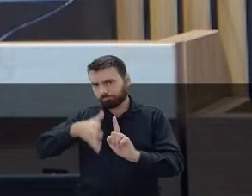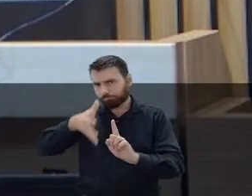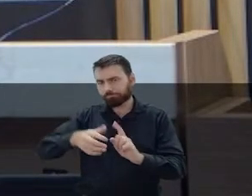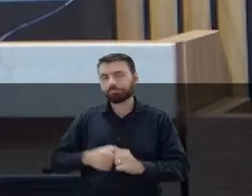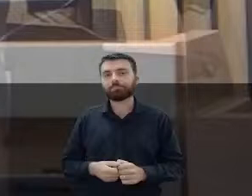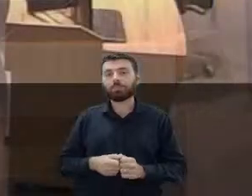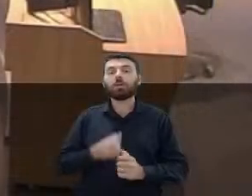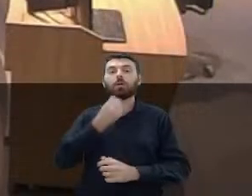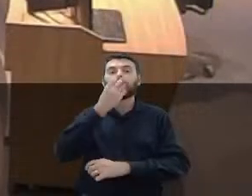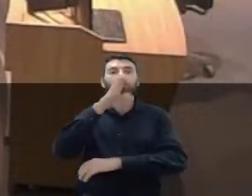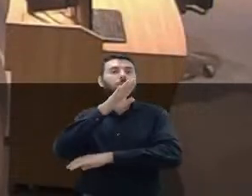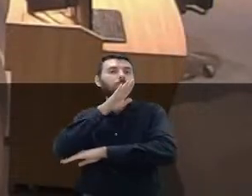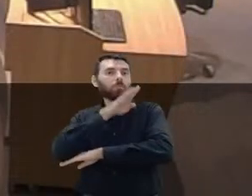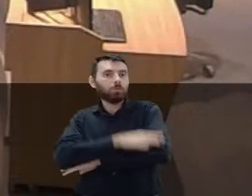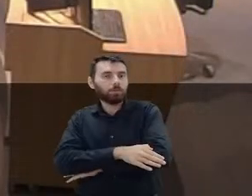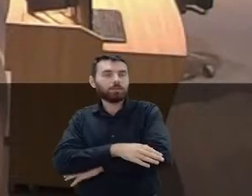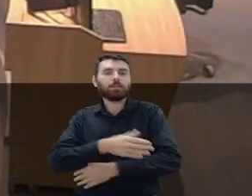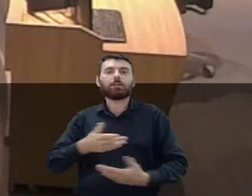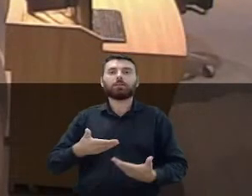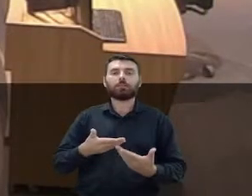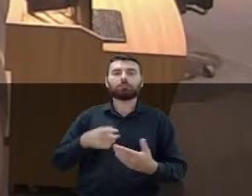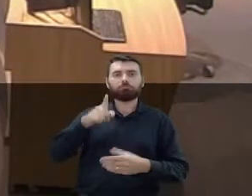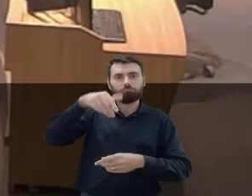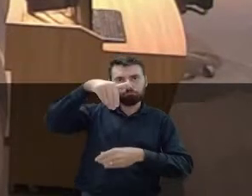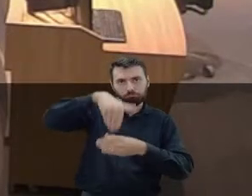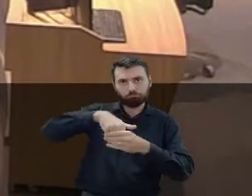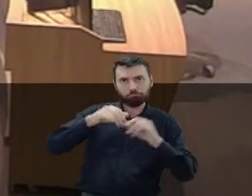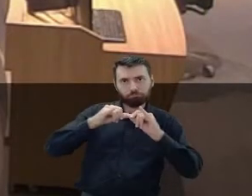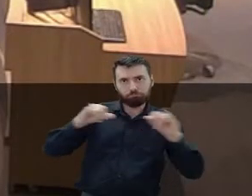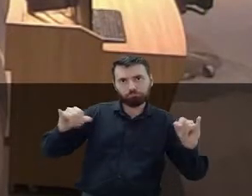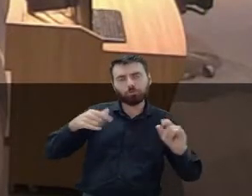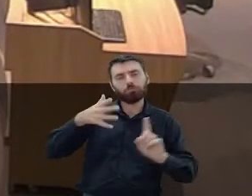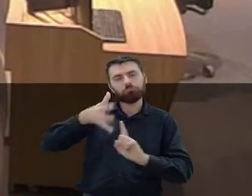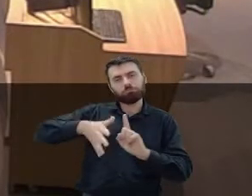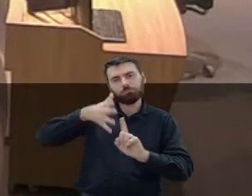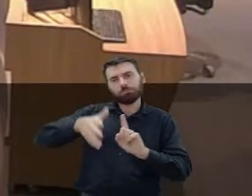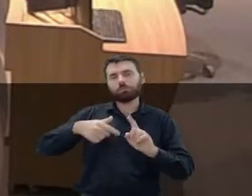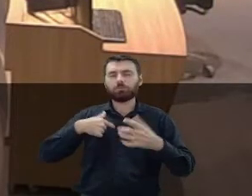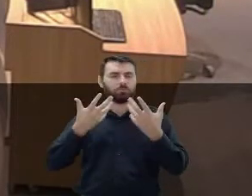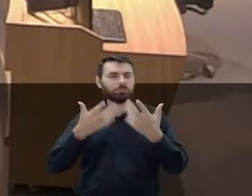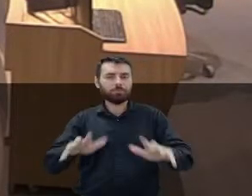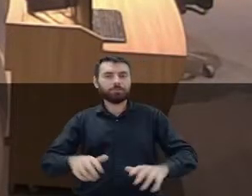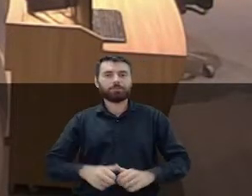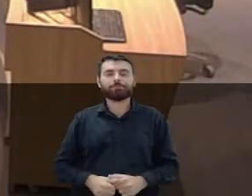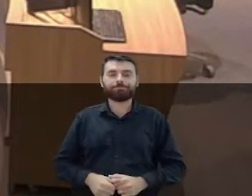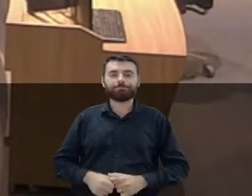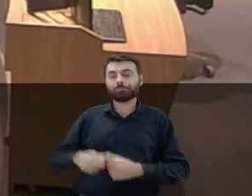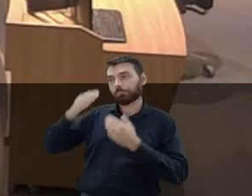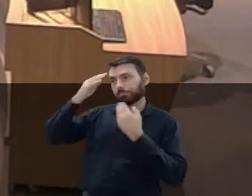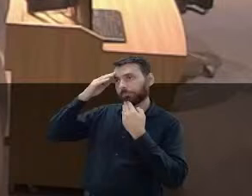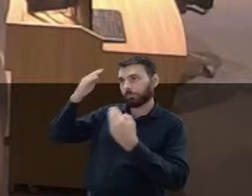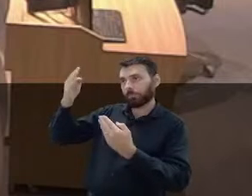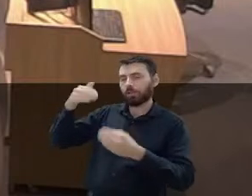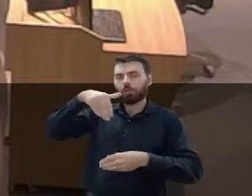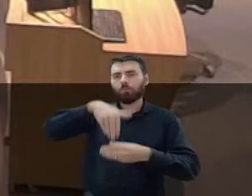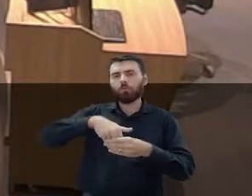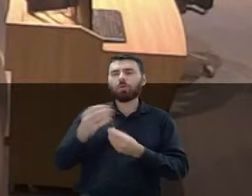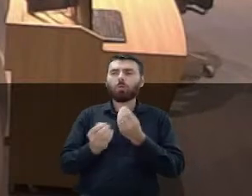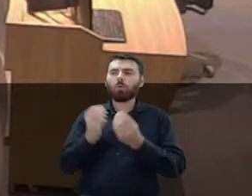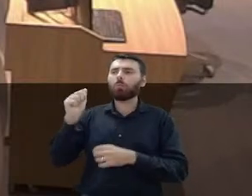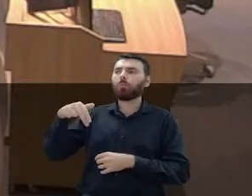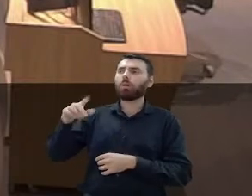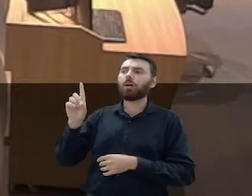todos. Diante do adiantamento do voto, excelência, dispensa a sustentação nesse caso. Obrigado. Como voto, desembargador André? De